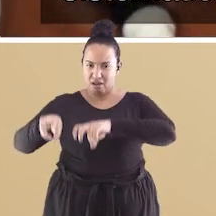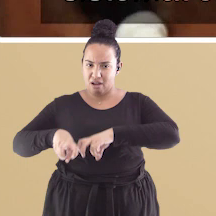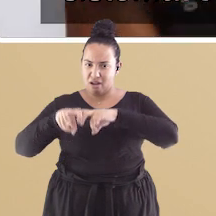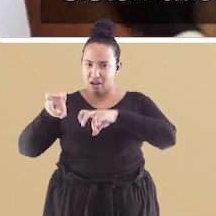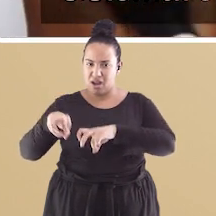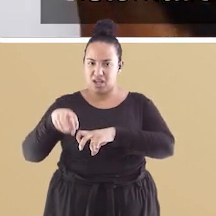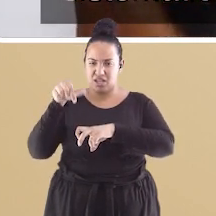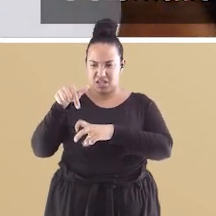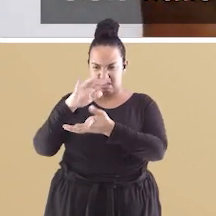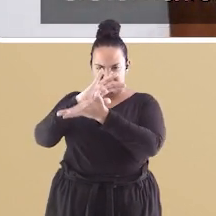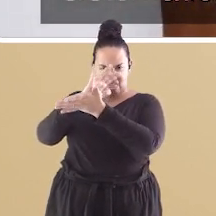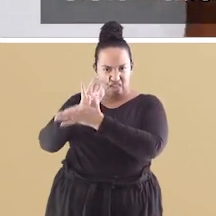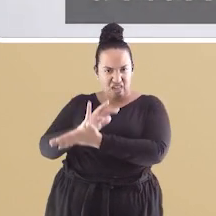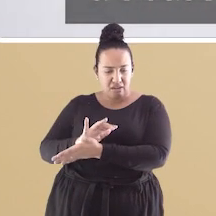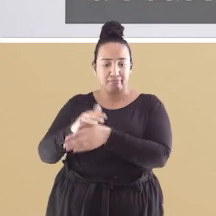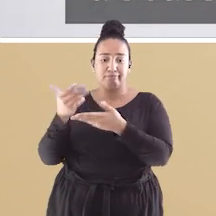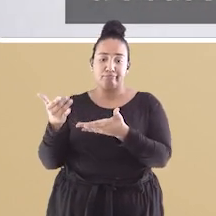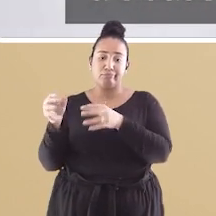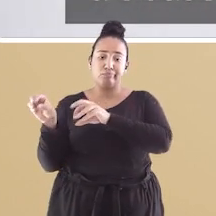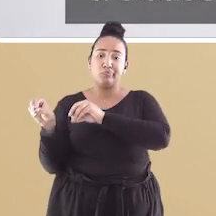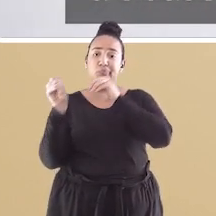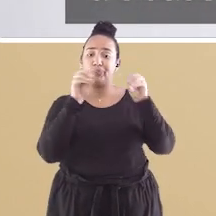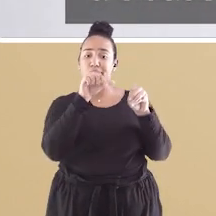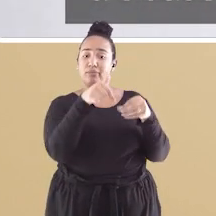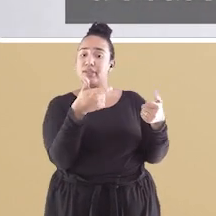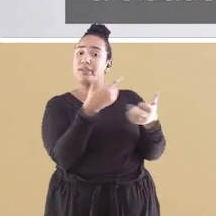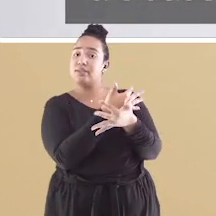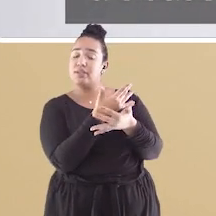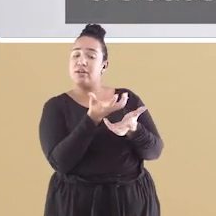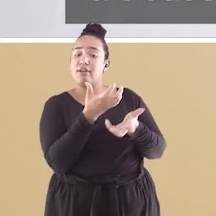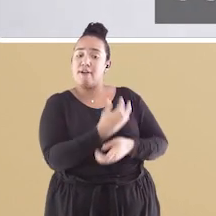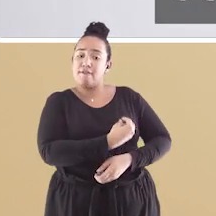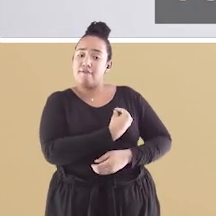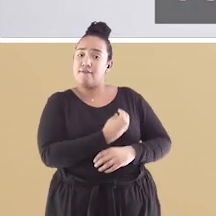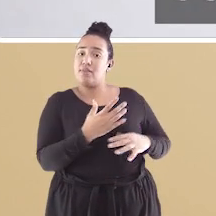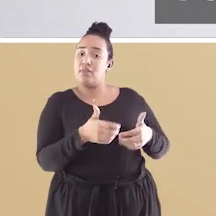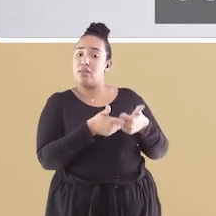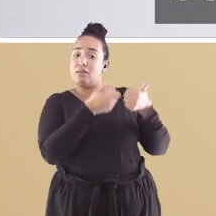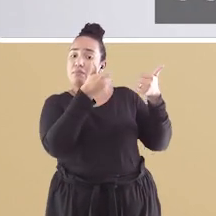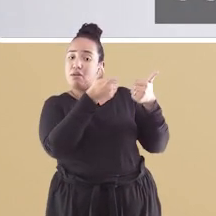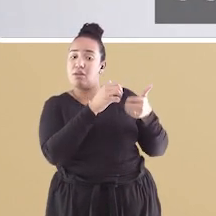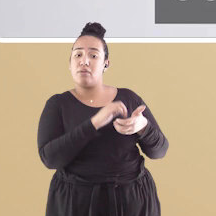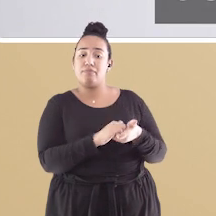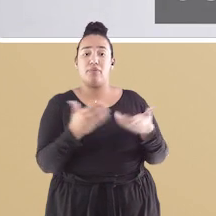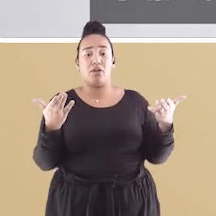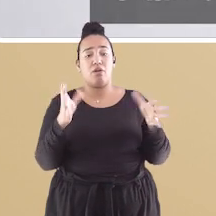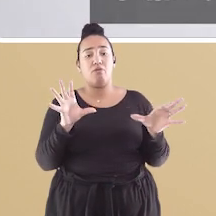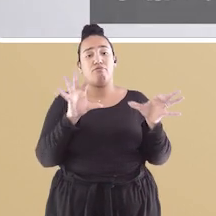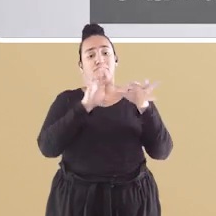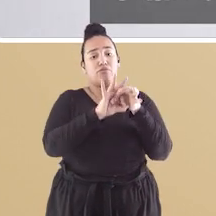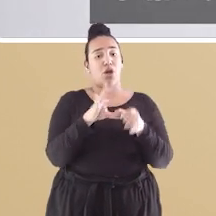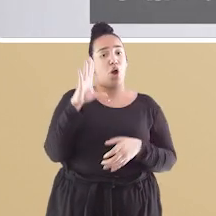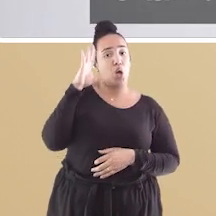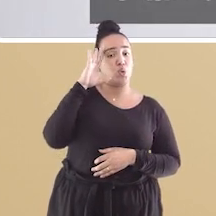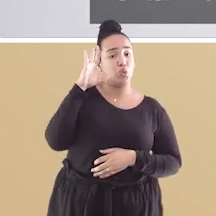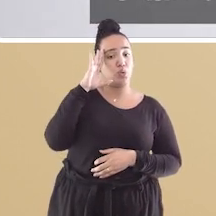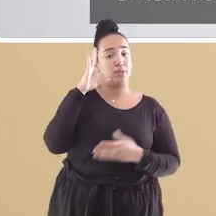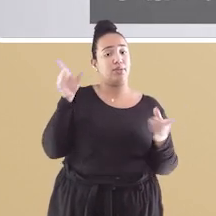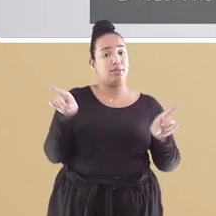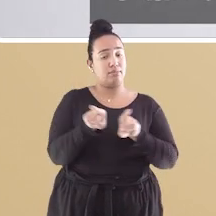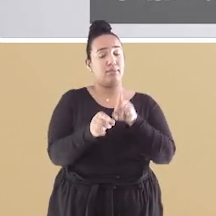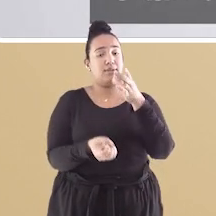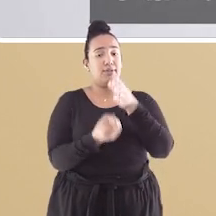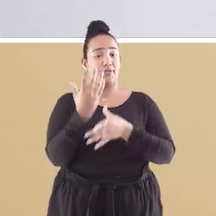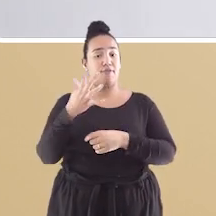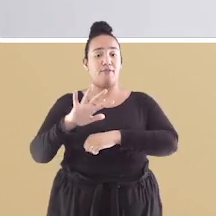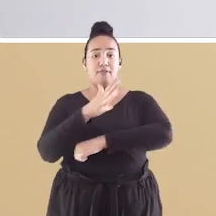sistematicamente excluídos migraram para a cidade em busca de uma vida melhor e se uniram aos ex-soldados e também formaram novas